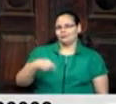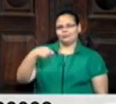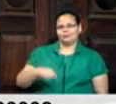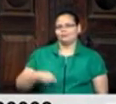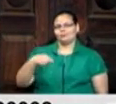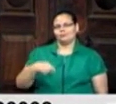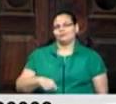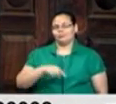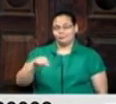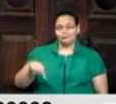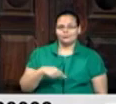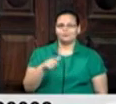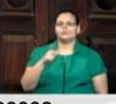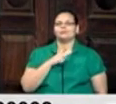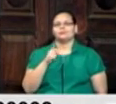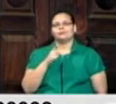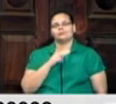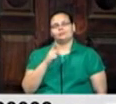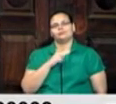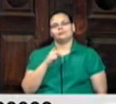obrigatoriedade, nós estamos